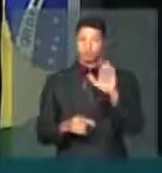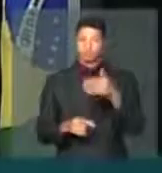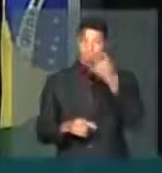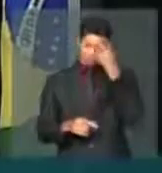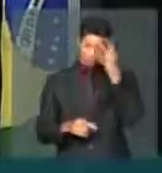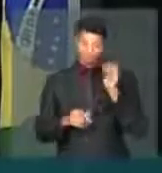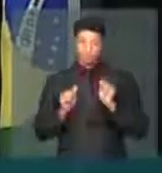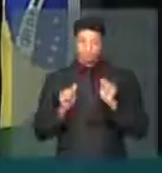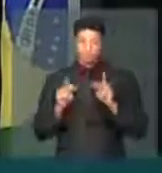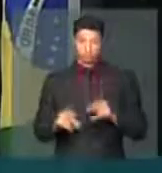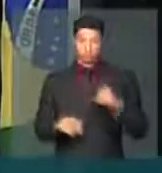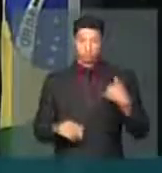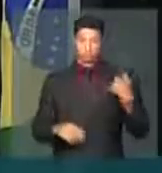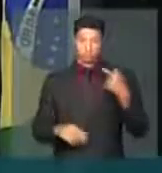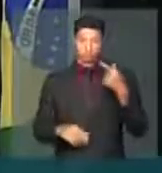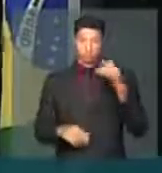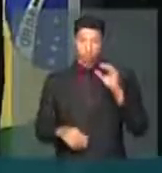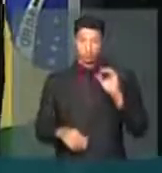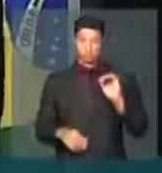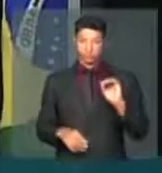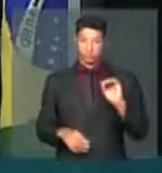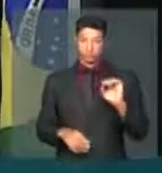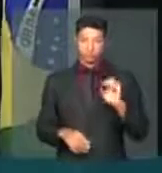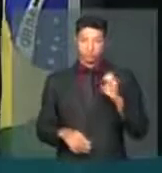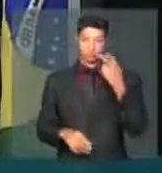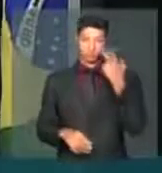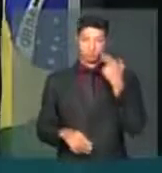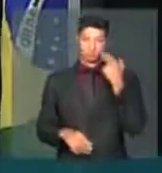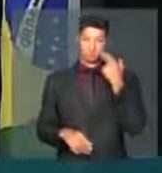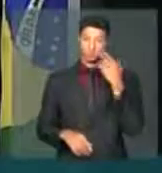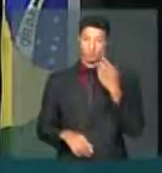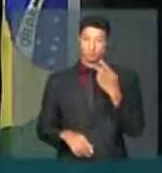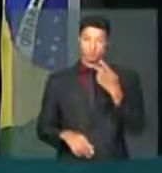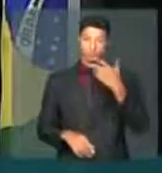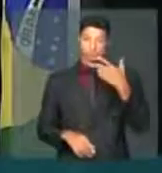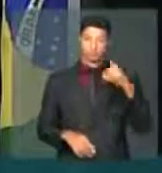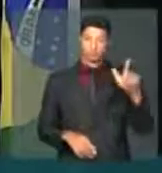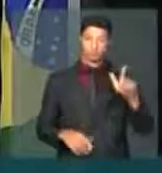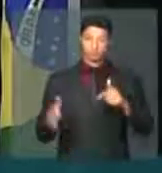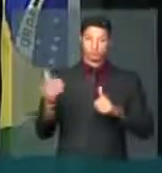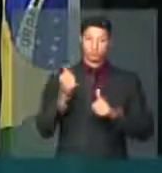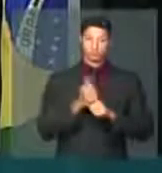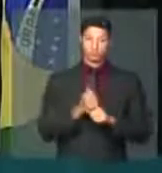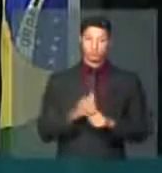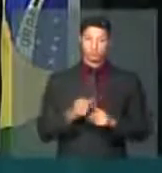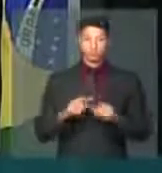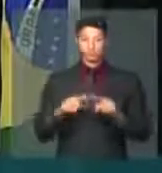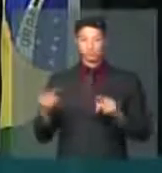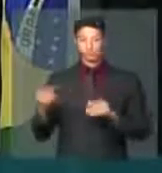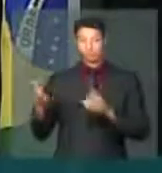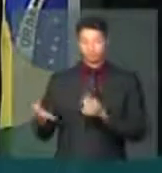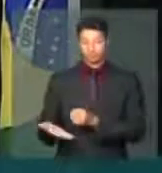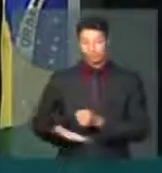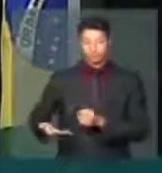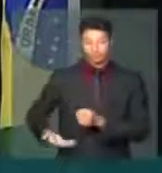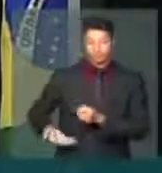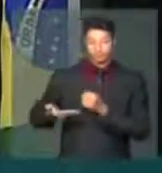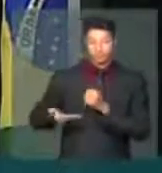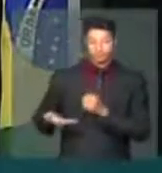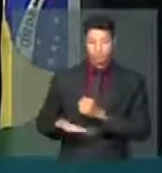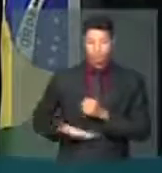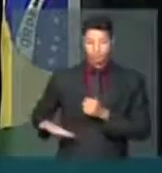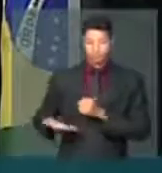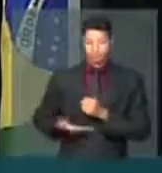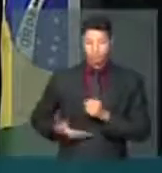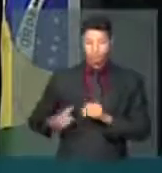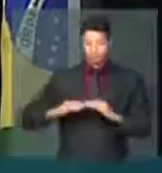se aposenta aos 70 anos, naturalmente, um outro toma o seu lugar, mas lá embaixo, na